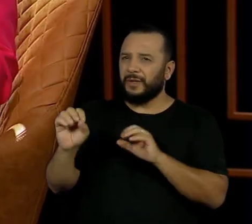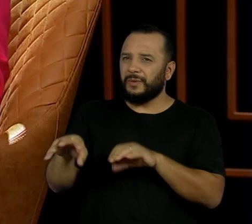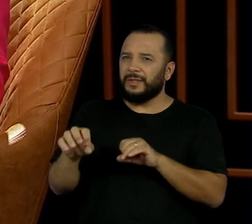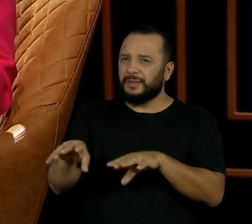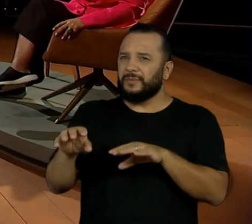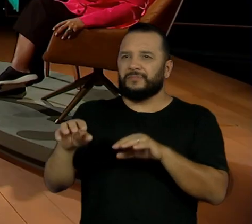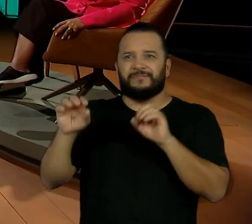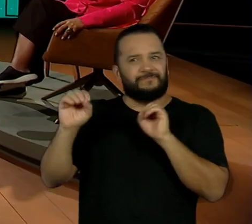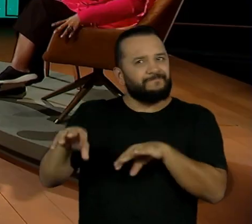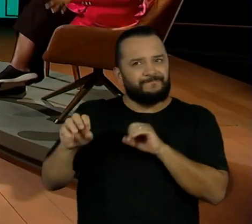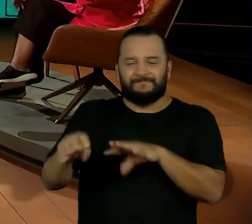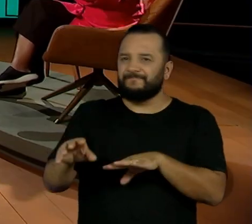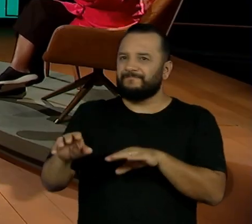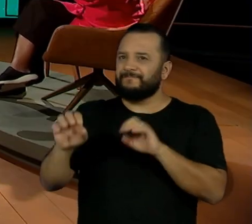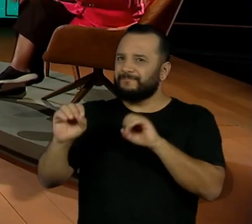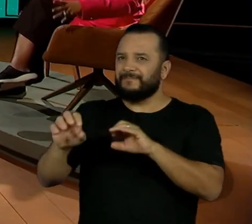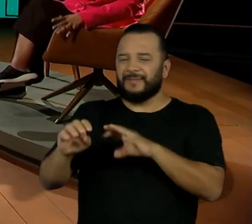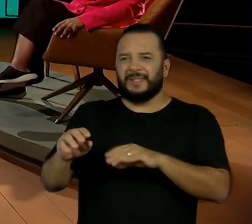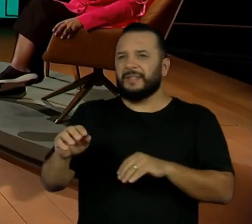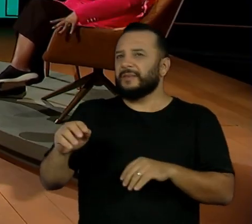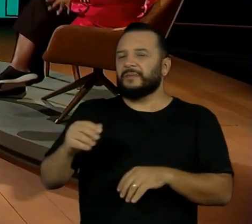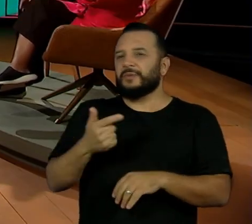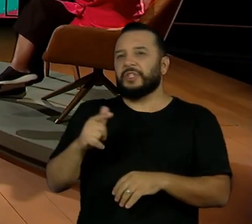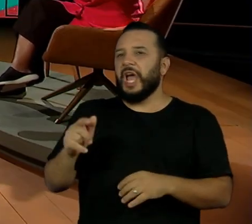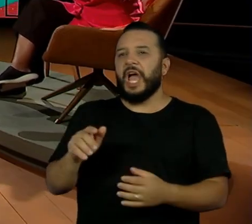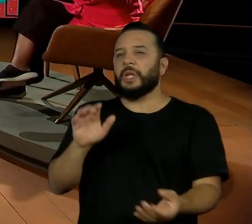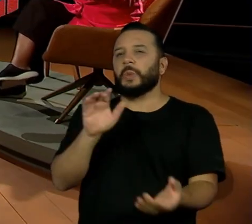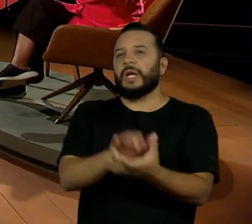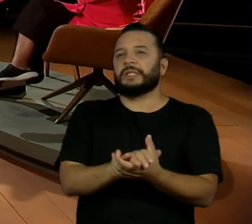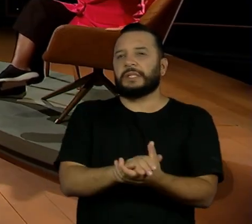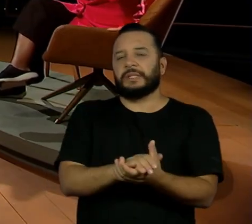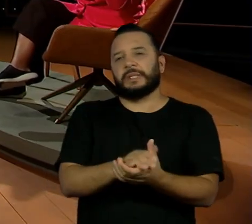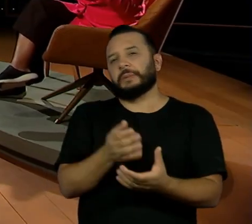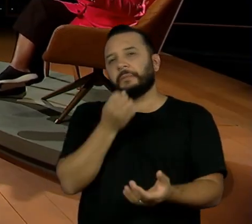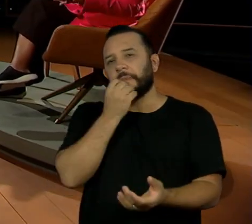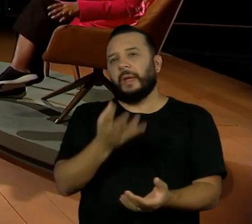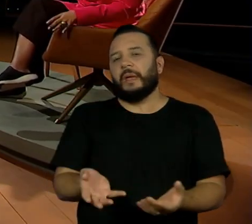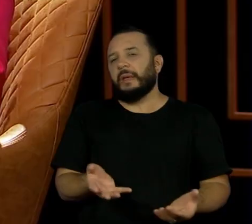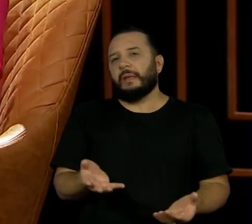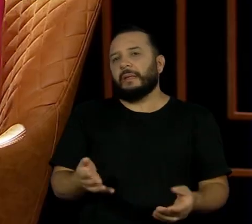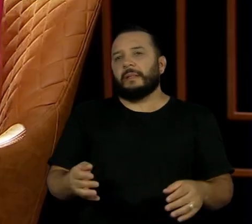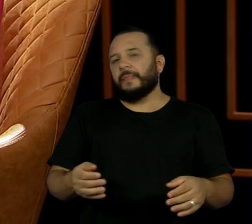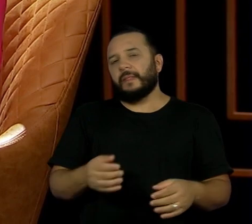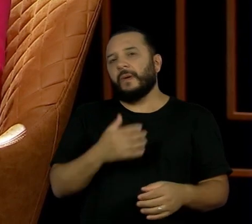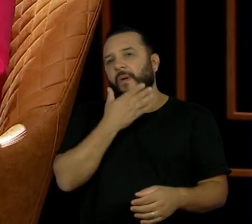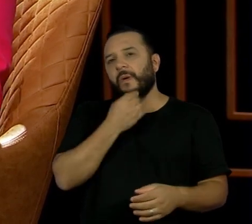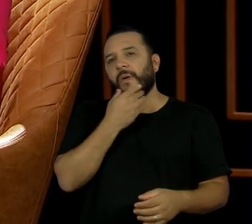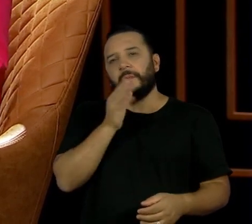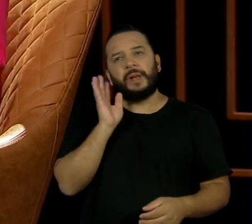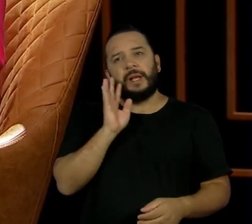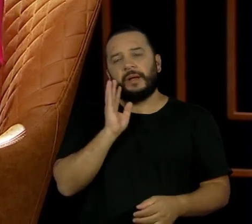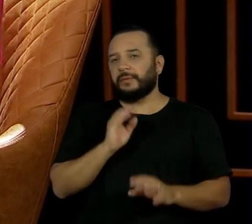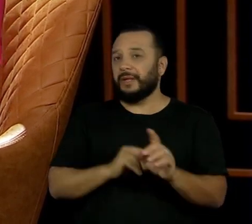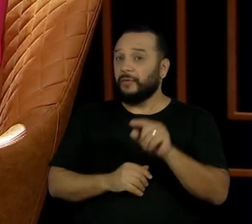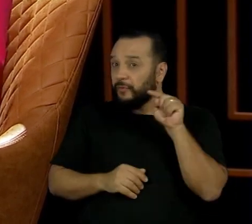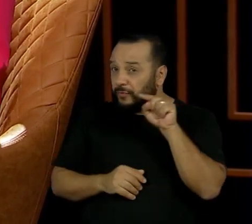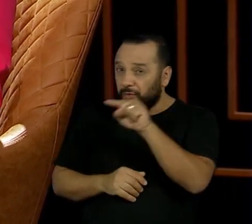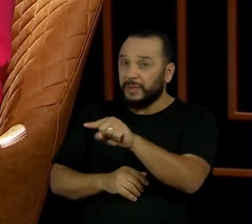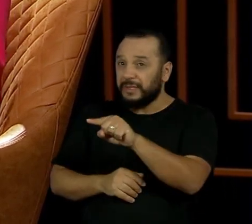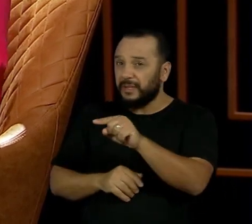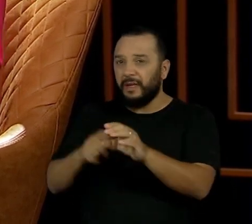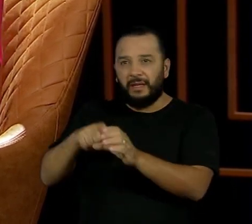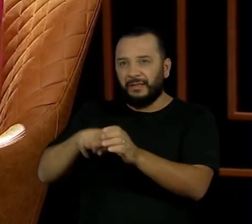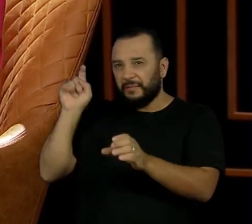falou assim, case bem, tem um cara legal. Não, era tipo assim, você tem que ser legal, você depende de